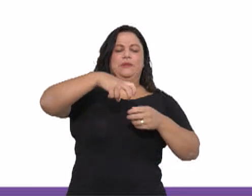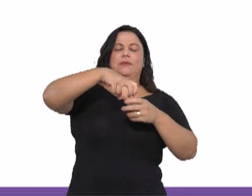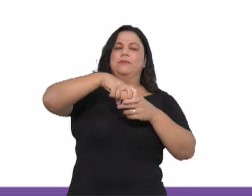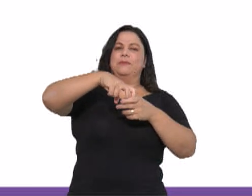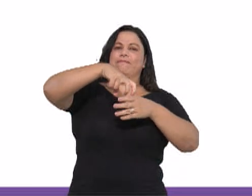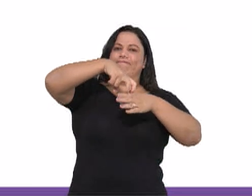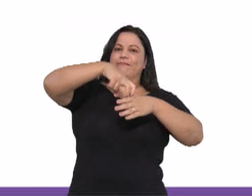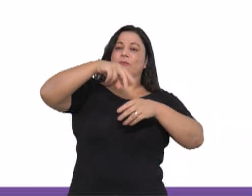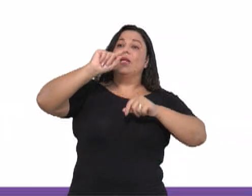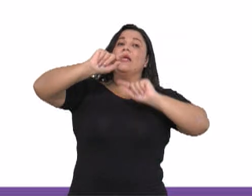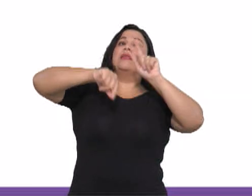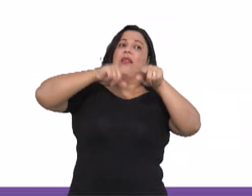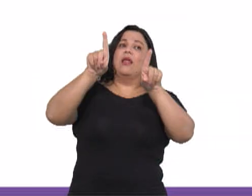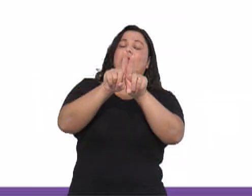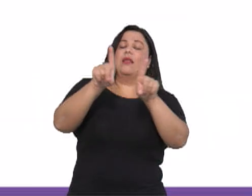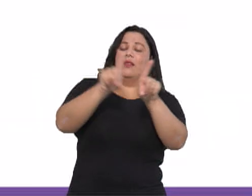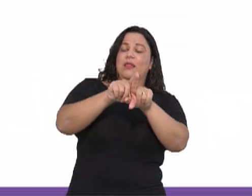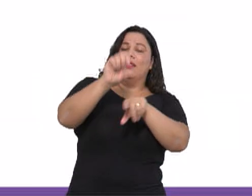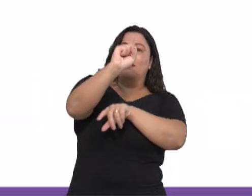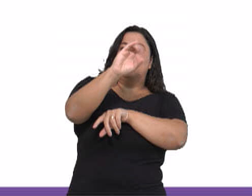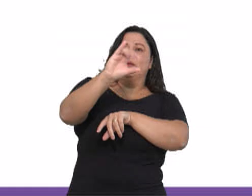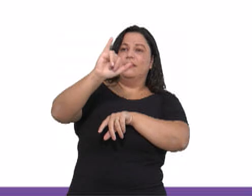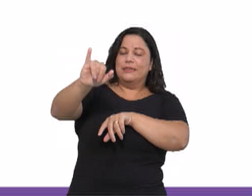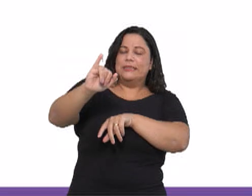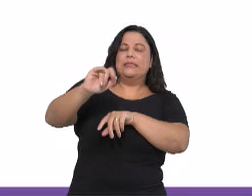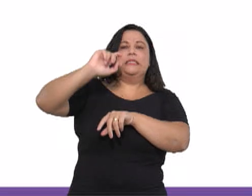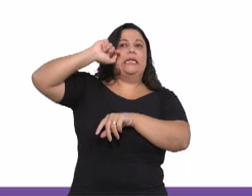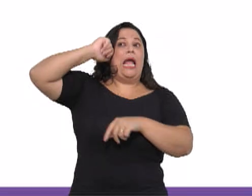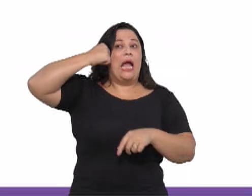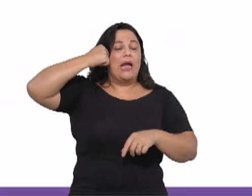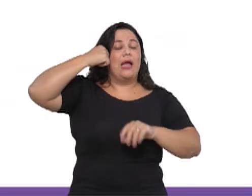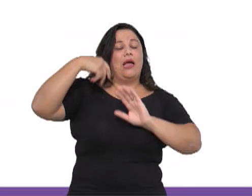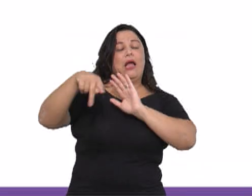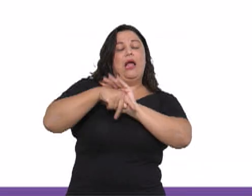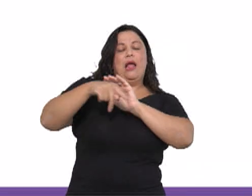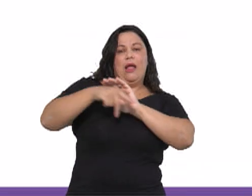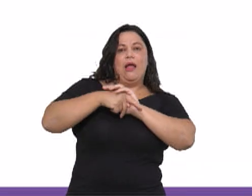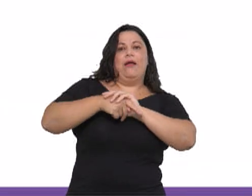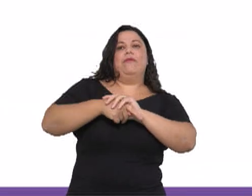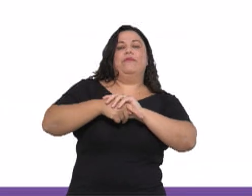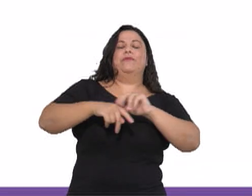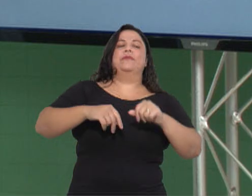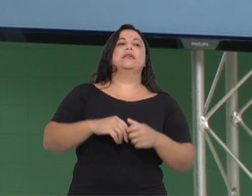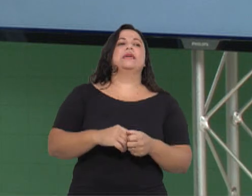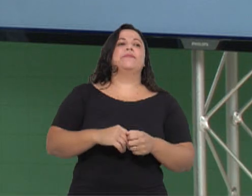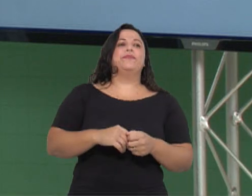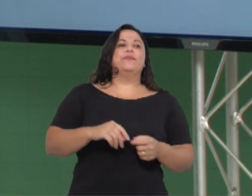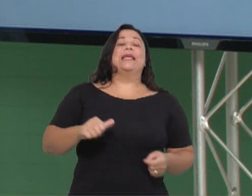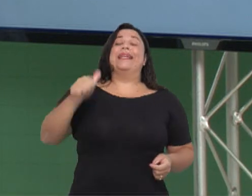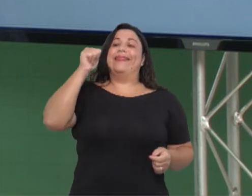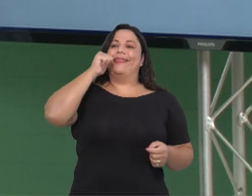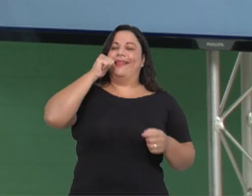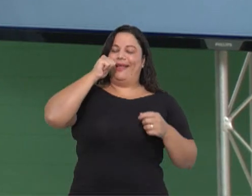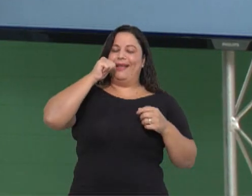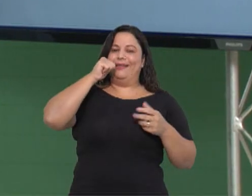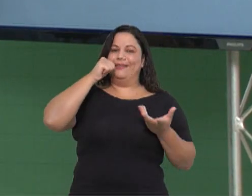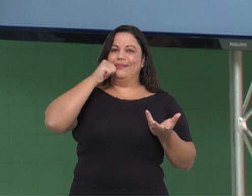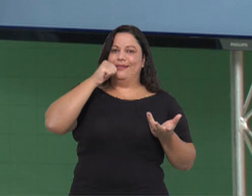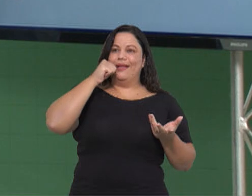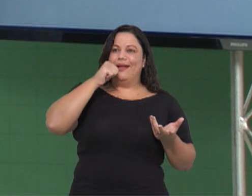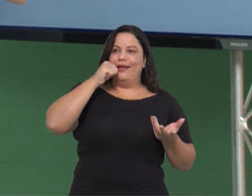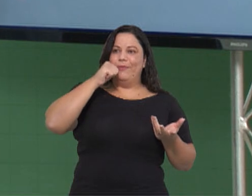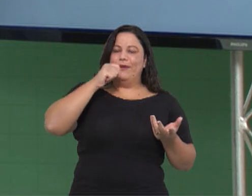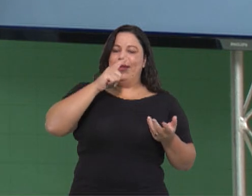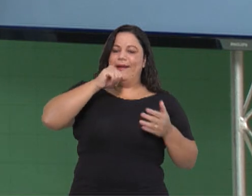saci, africana. Vitória Régia é indígena. A Iara é indígena, mas também muitas vezes é vista como Iemanjá